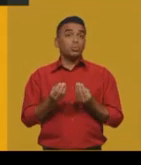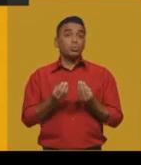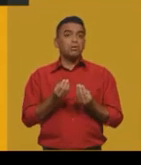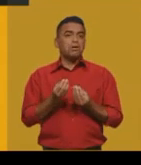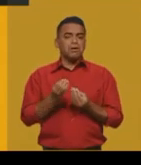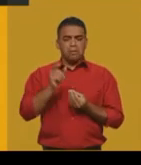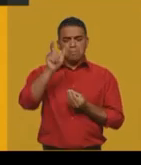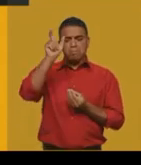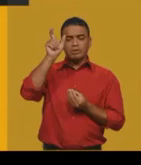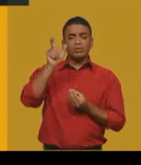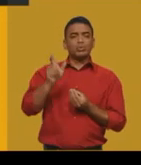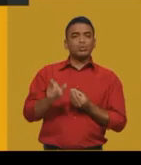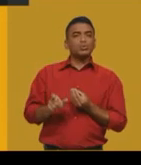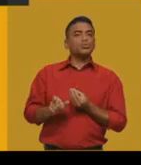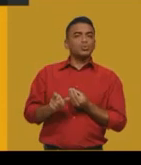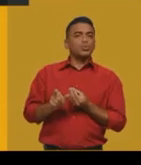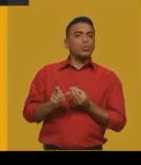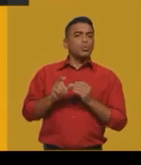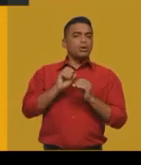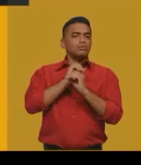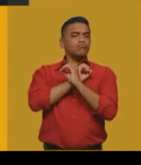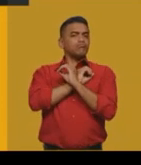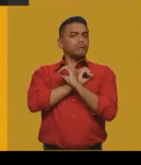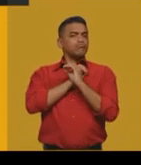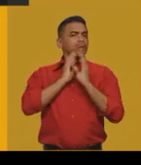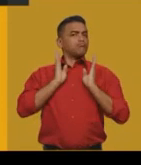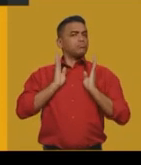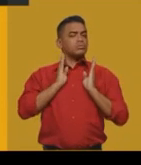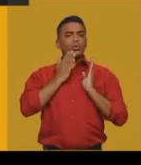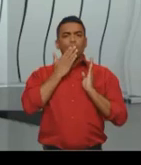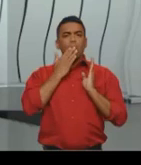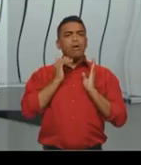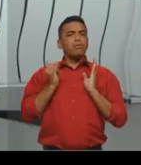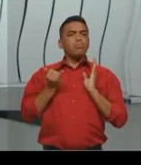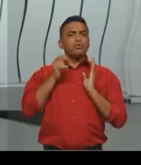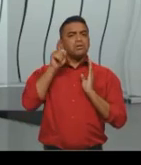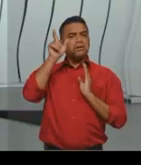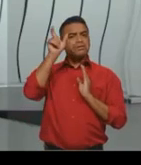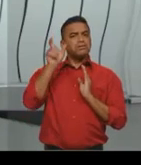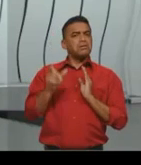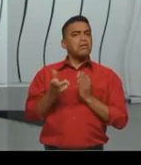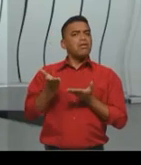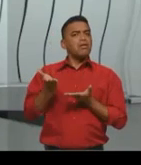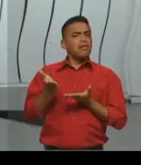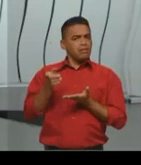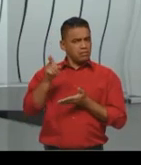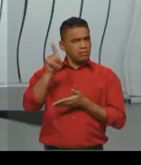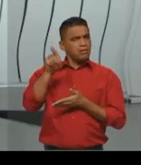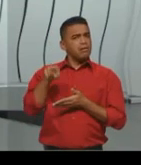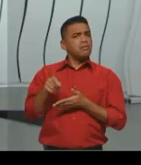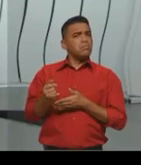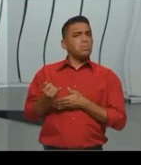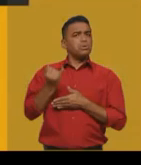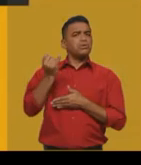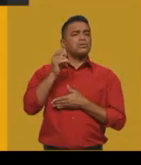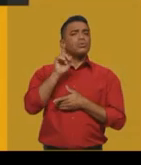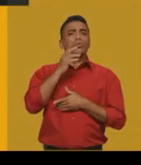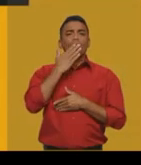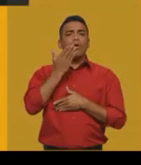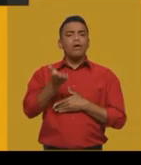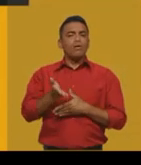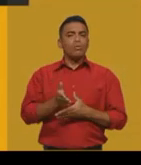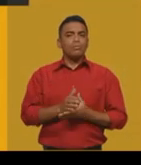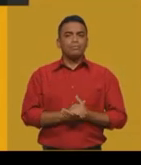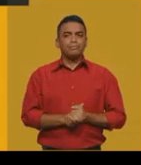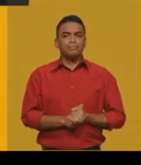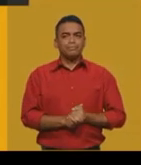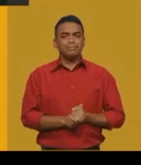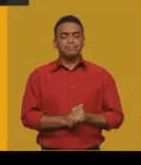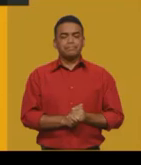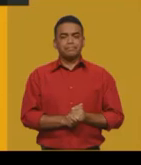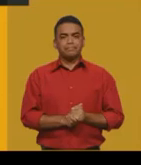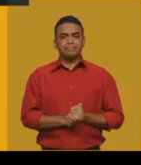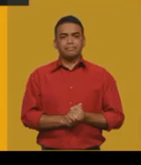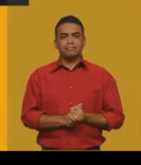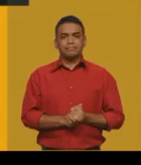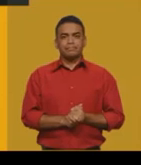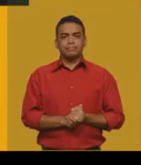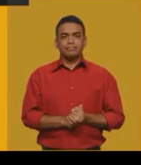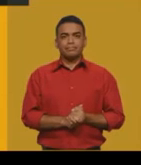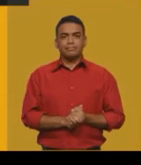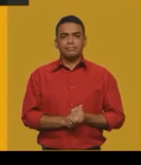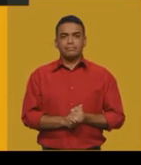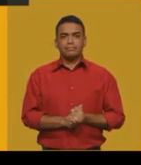William Shakespeare in England? Então, vamos ver o que responde. William Shakespeare, often called England's national